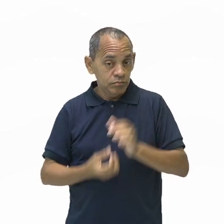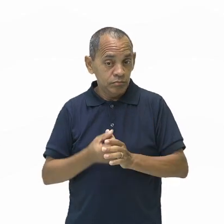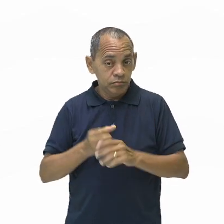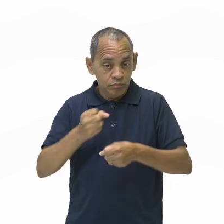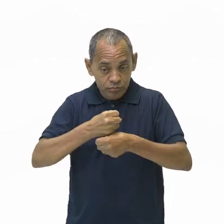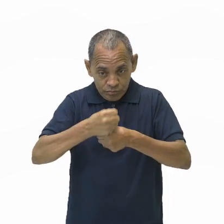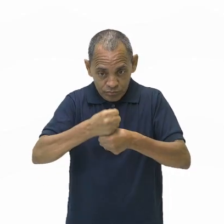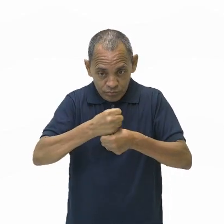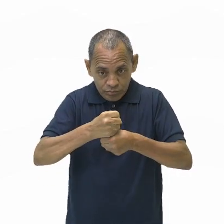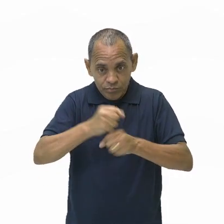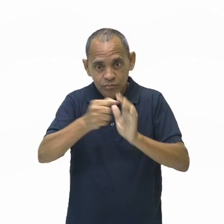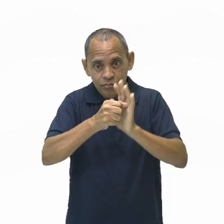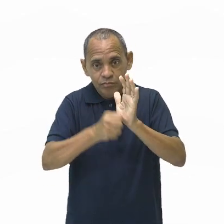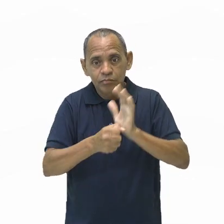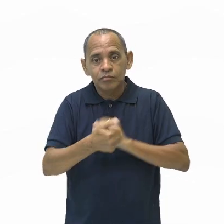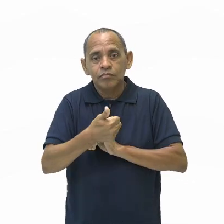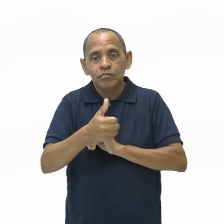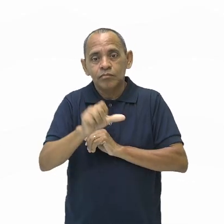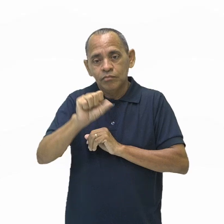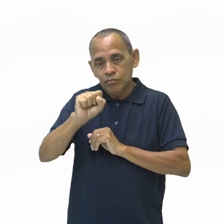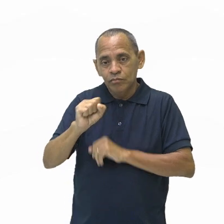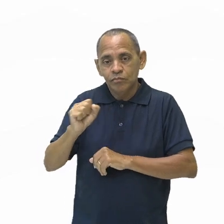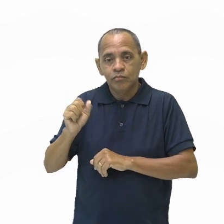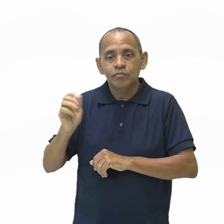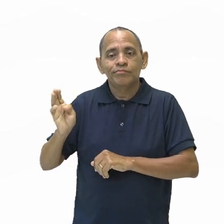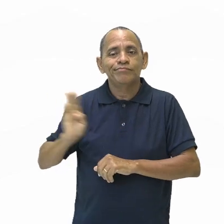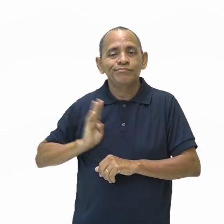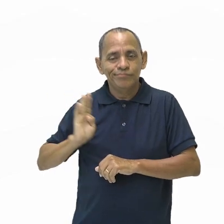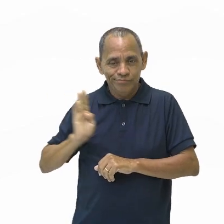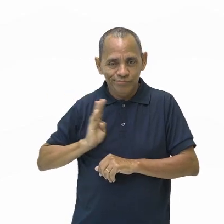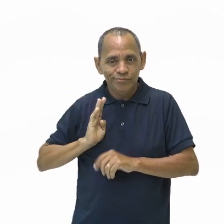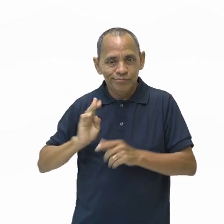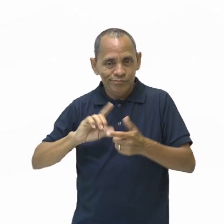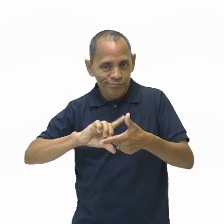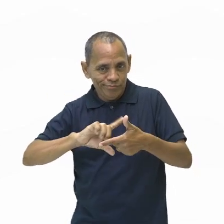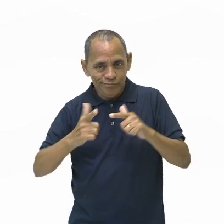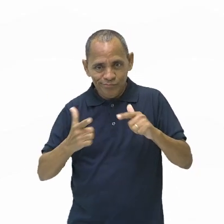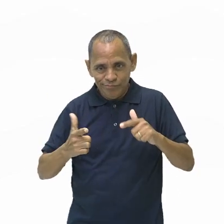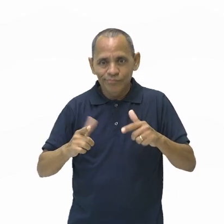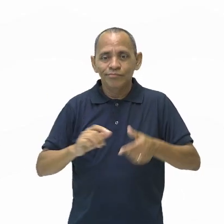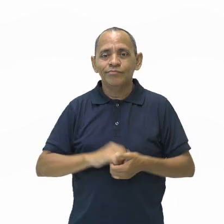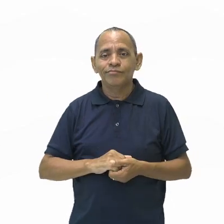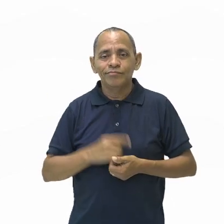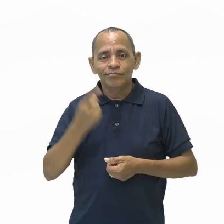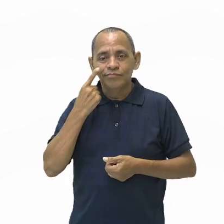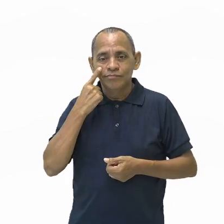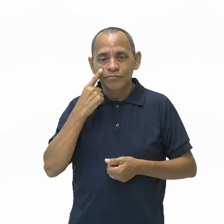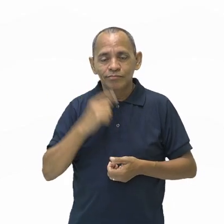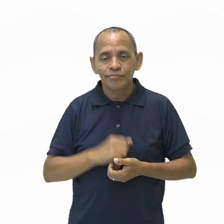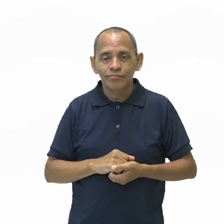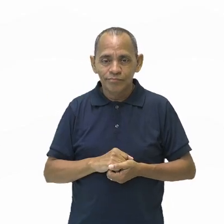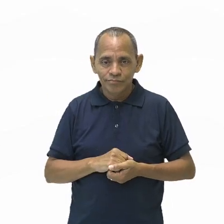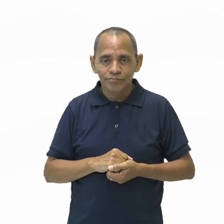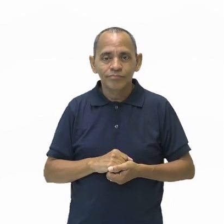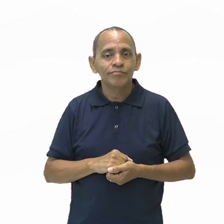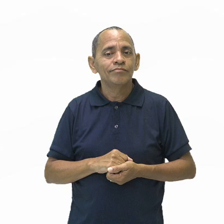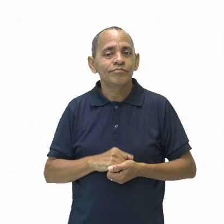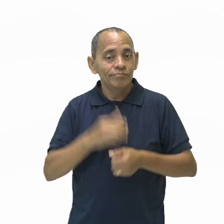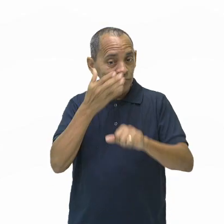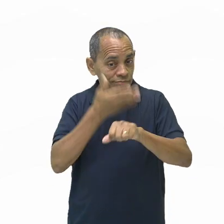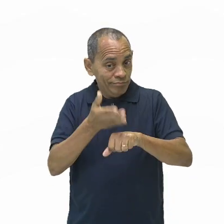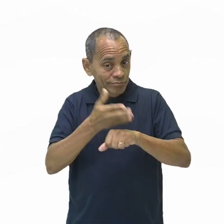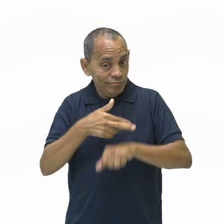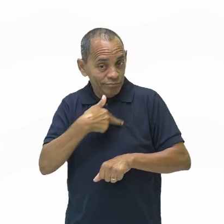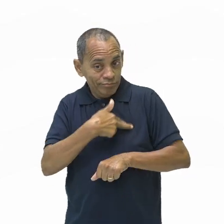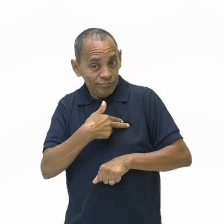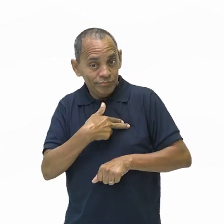século XVIII, com a burguesia moderna, né? Então, vejam aí. Nessa pegada do romantismo, vale lembrar